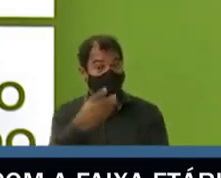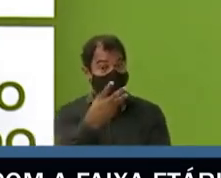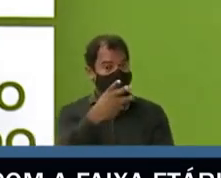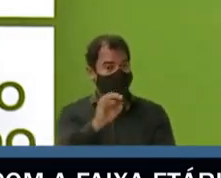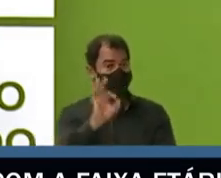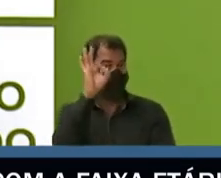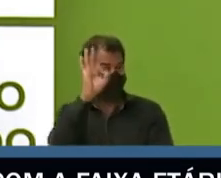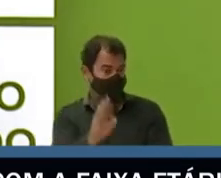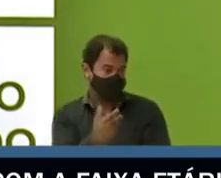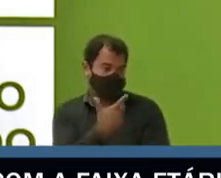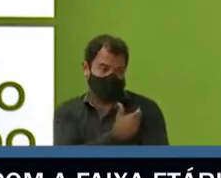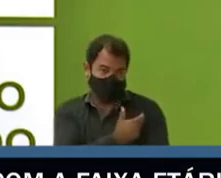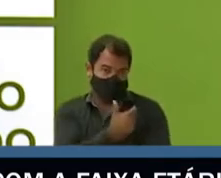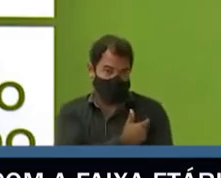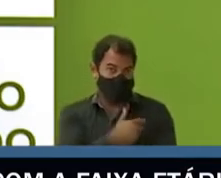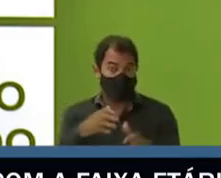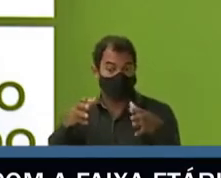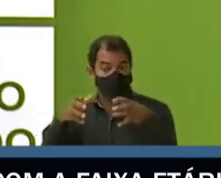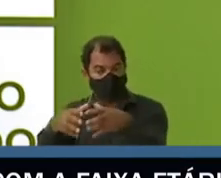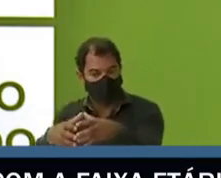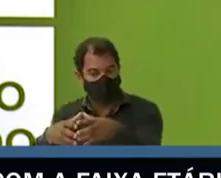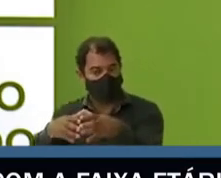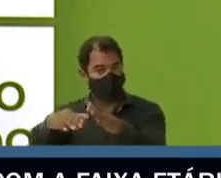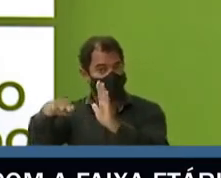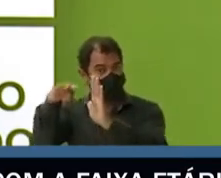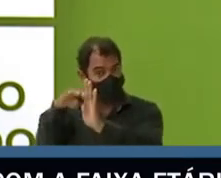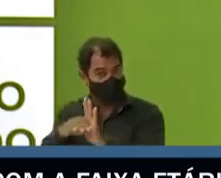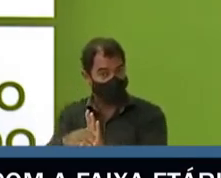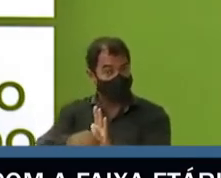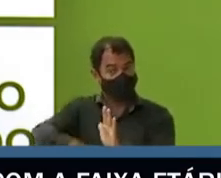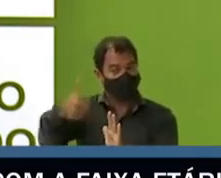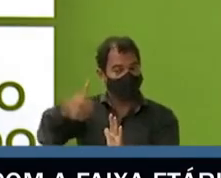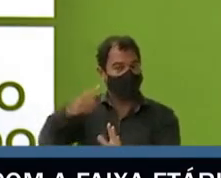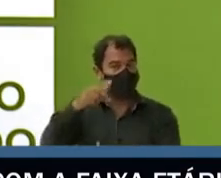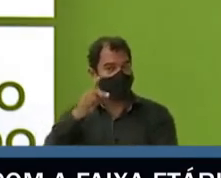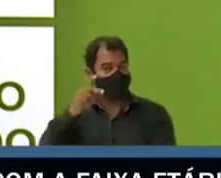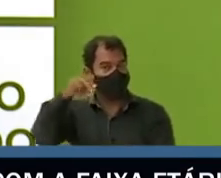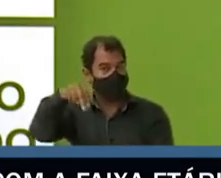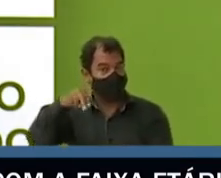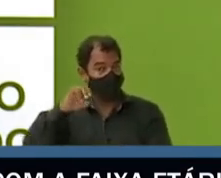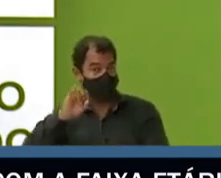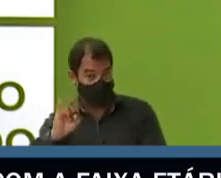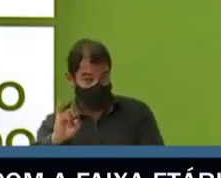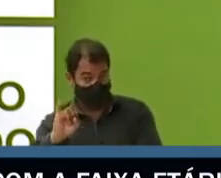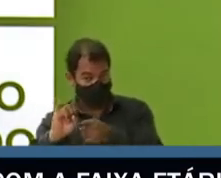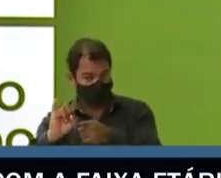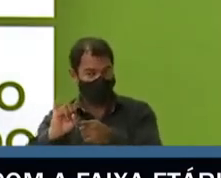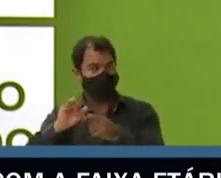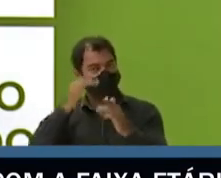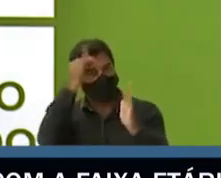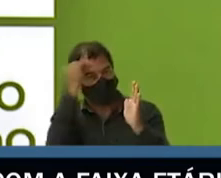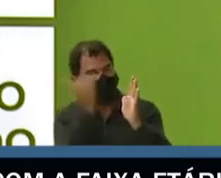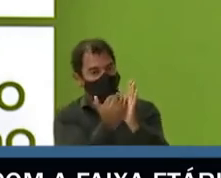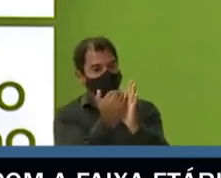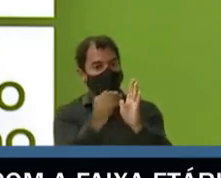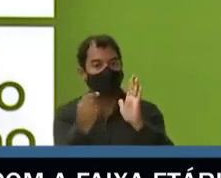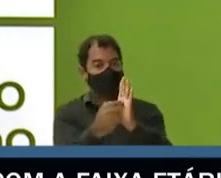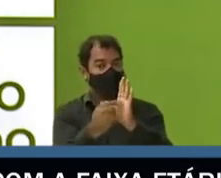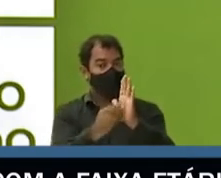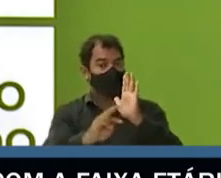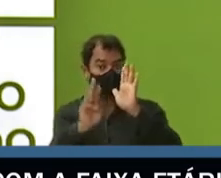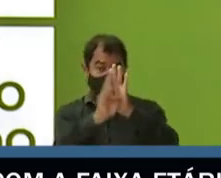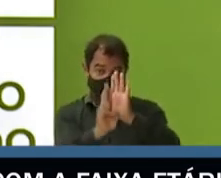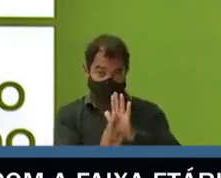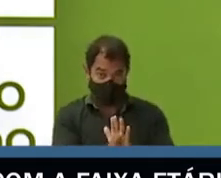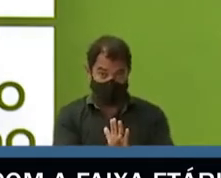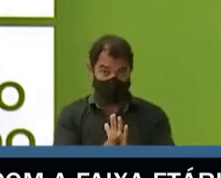como prioritários dentro do PNI, para a gente também cumprir a resolução que foi exarada ontem, que